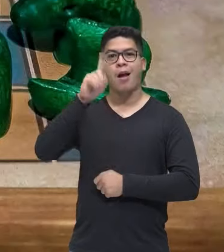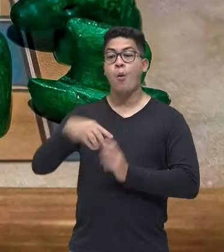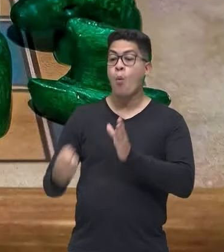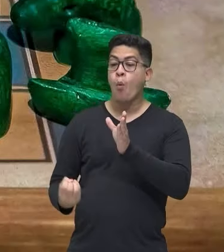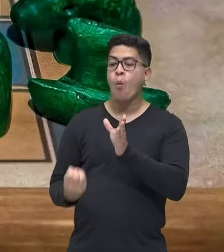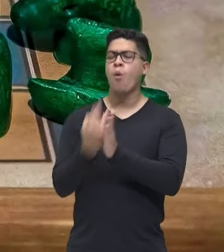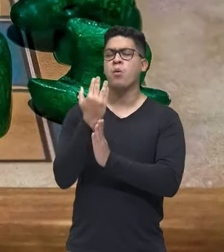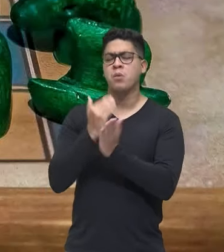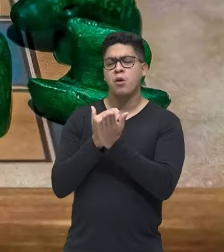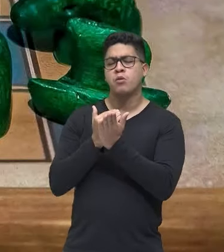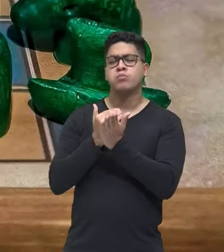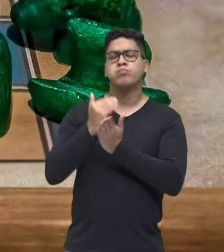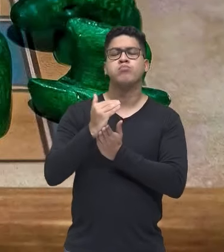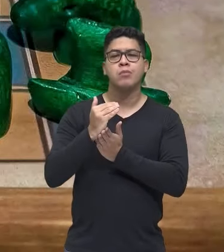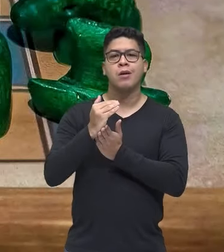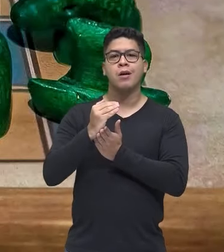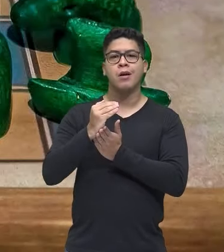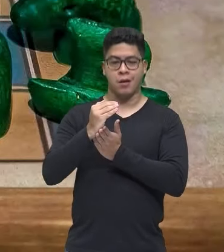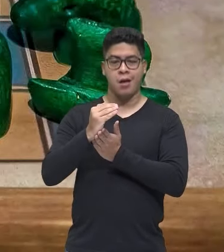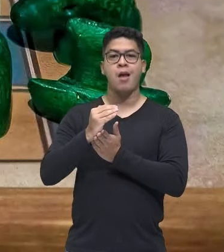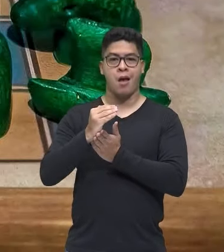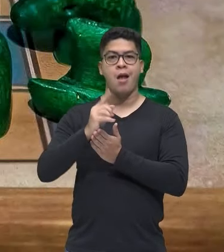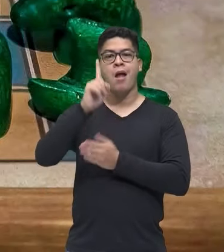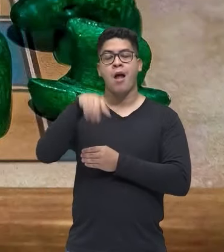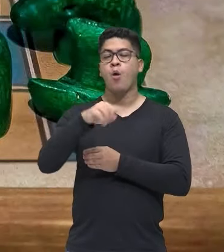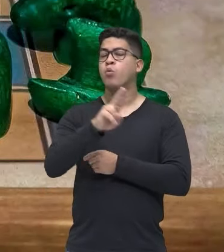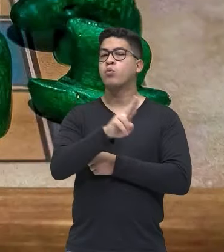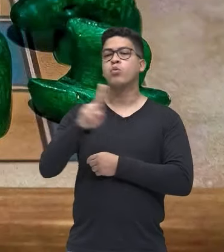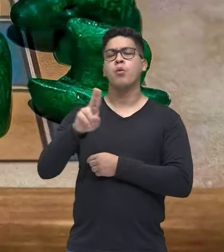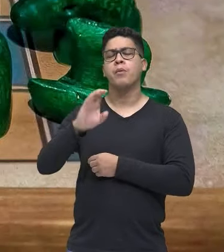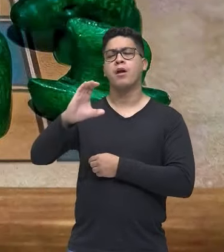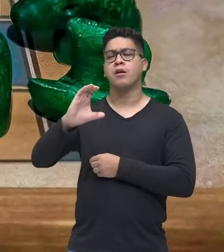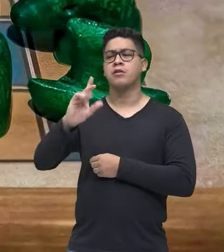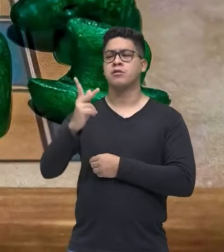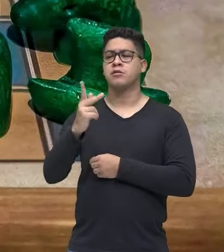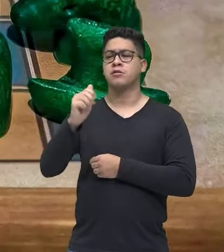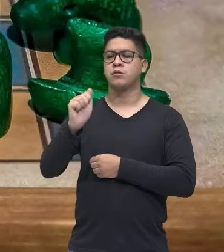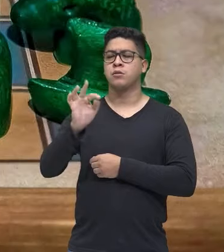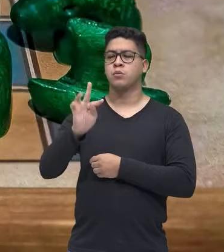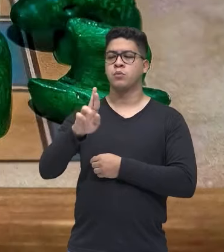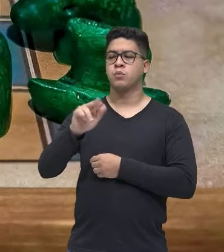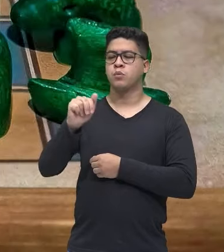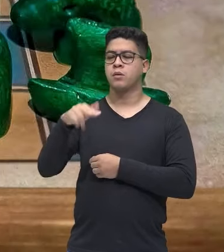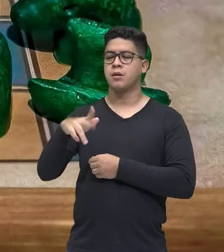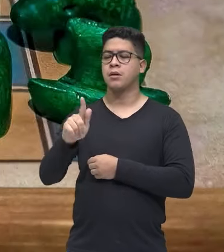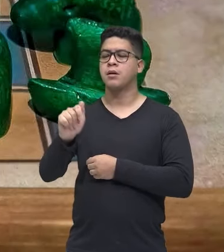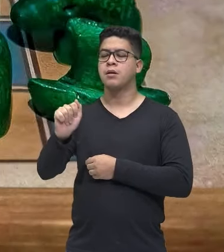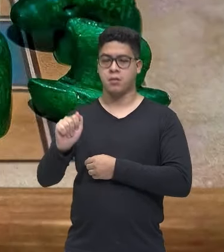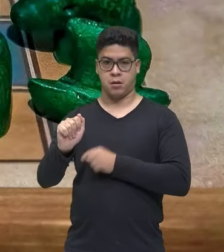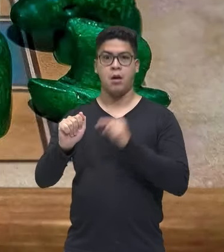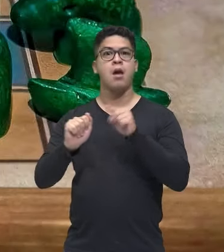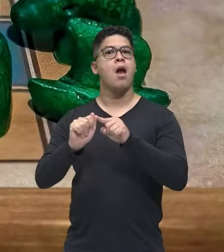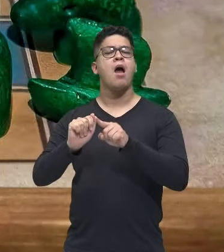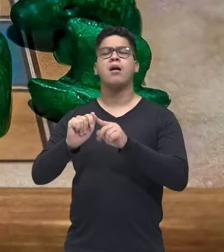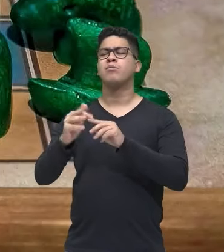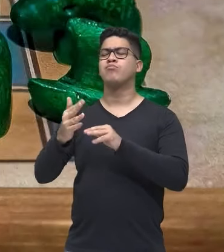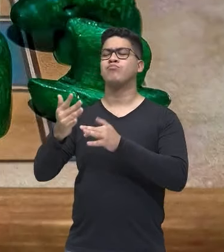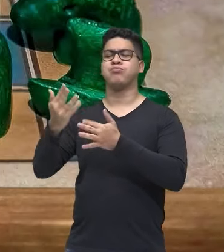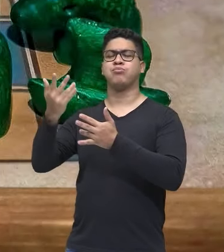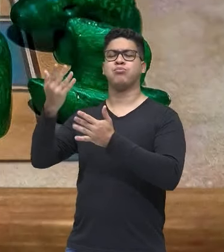Esse jogo era chamado de chaturanga. É um jogo indiano muito antigo, onde vocês já